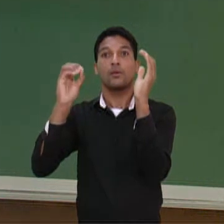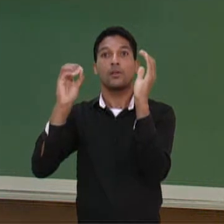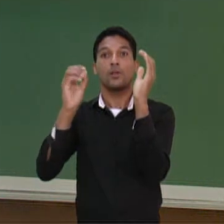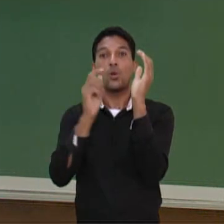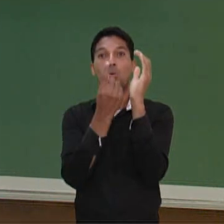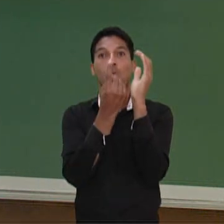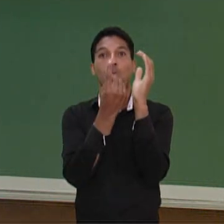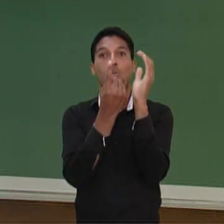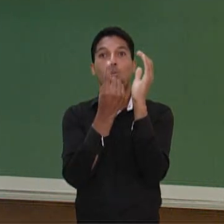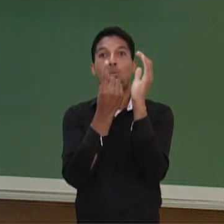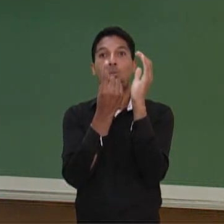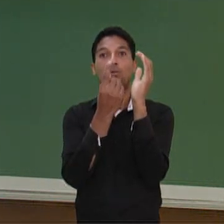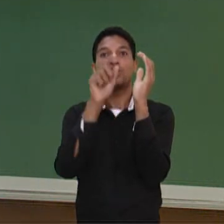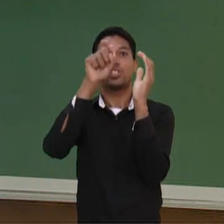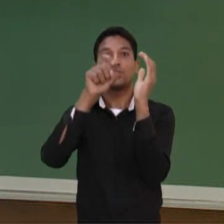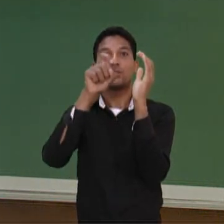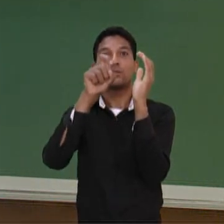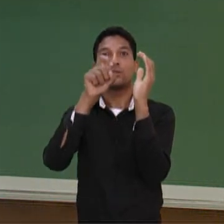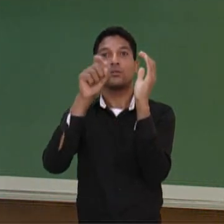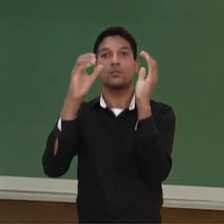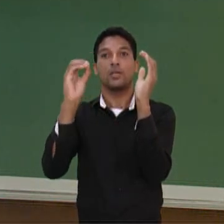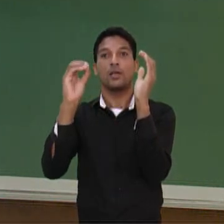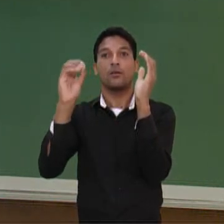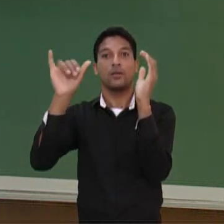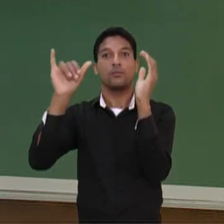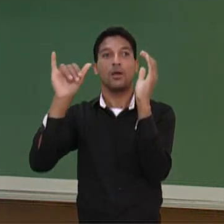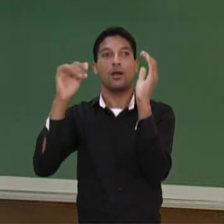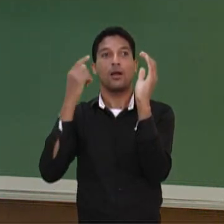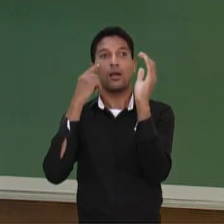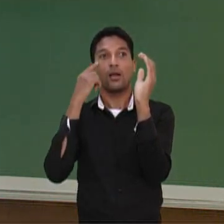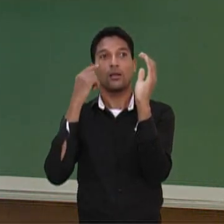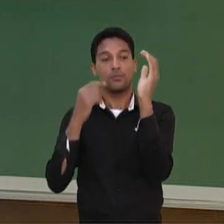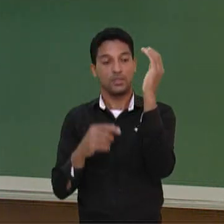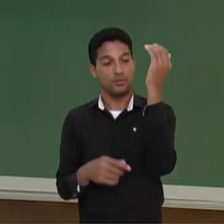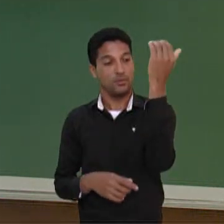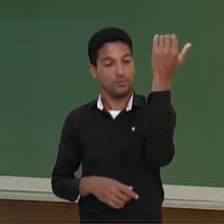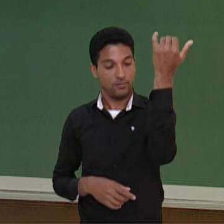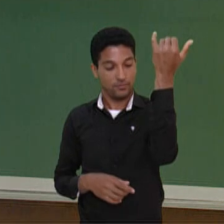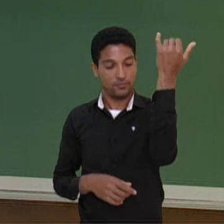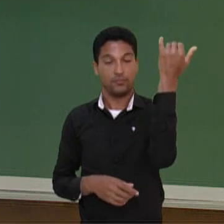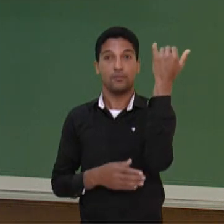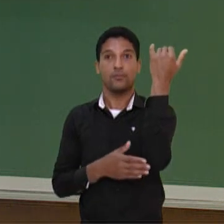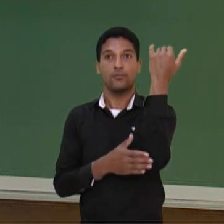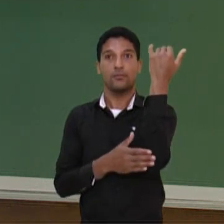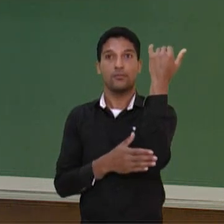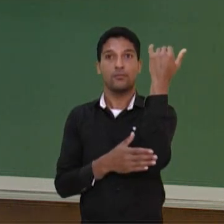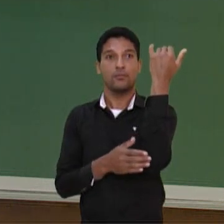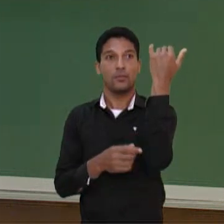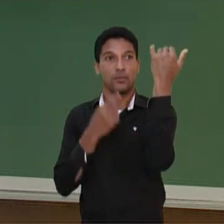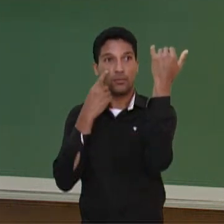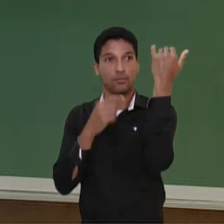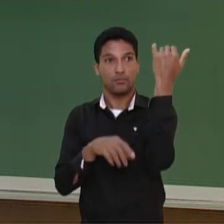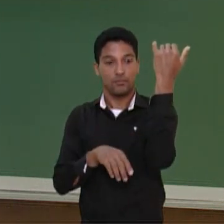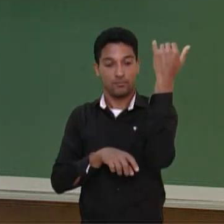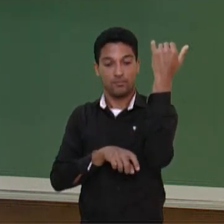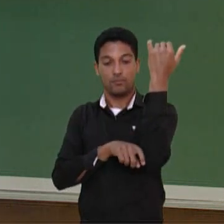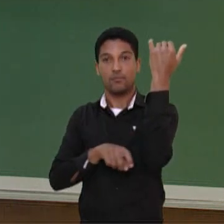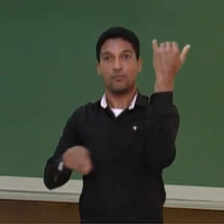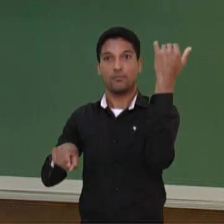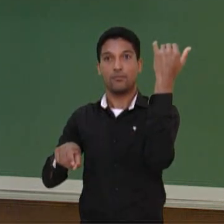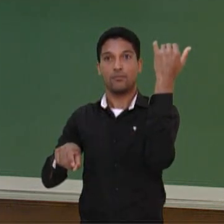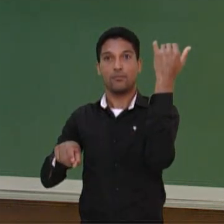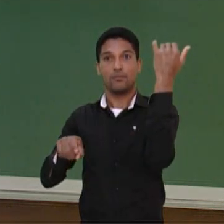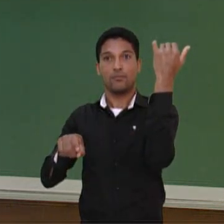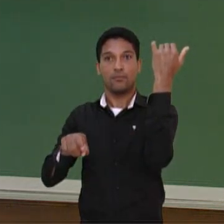y. Então, o ponto não sai do eixo das abscissas, ele continua aqui. E